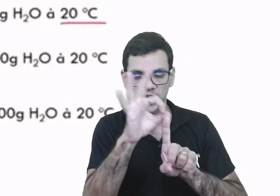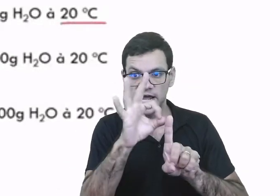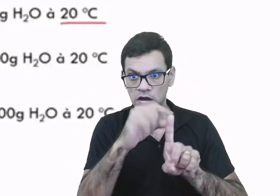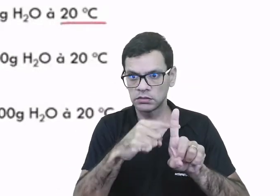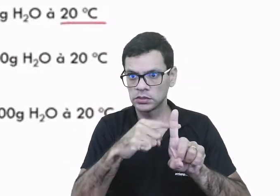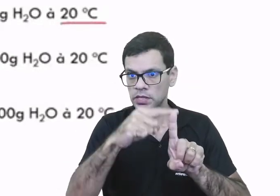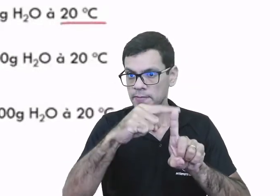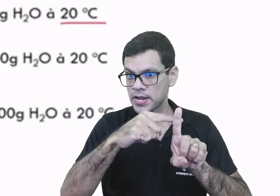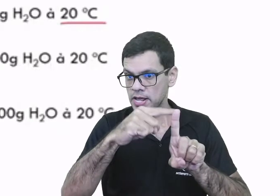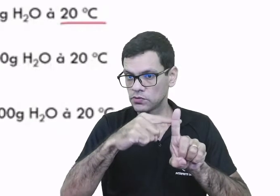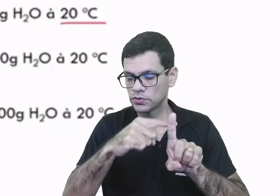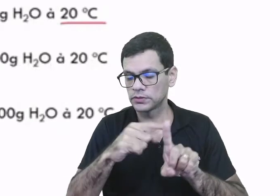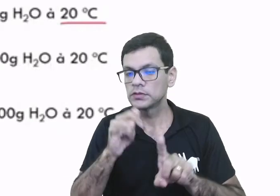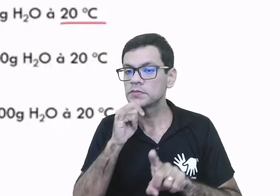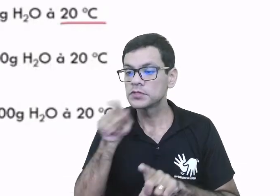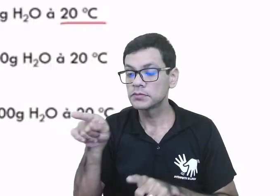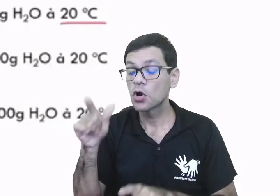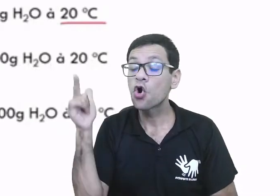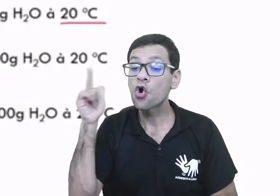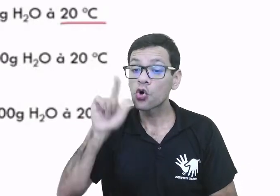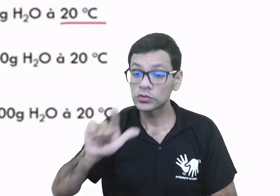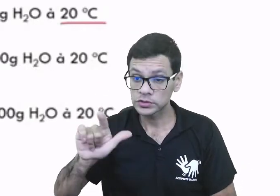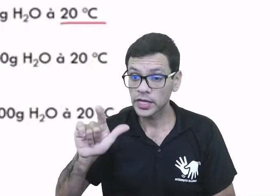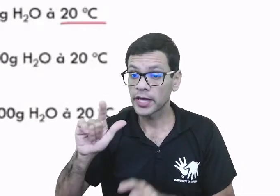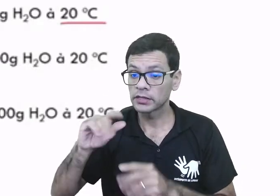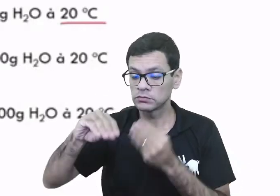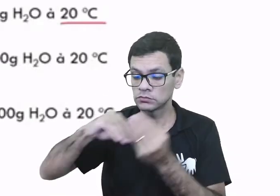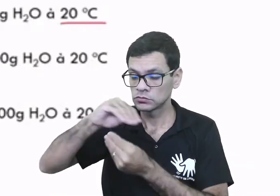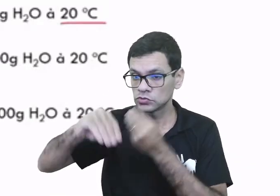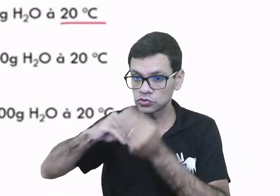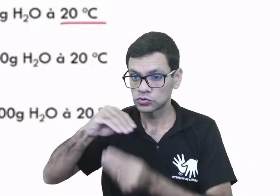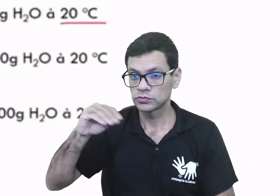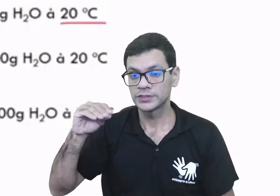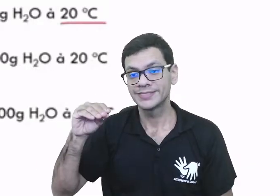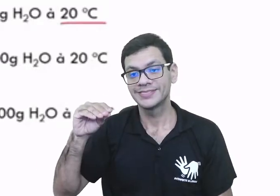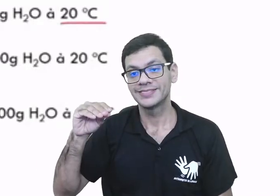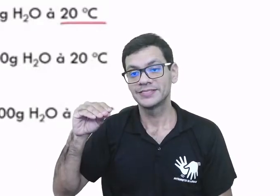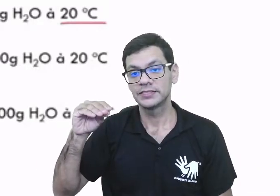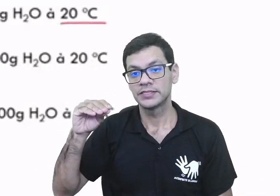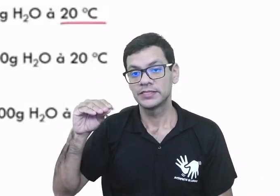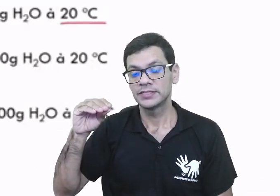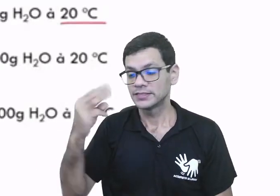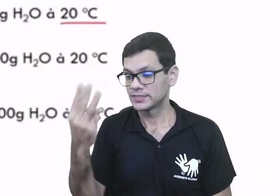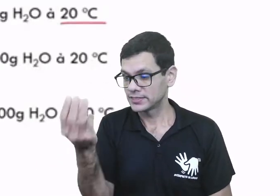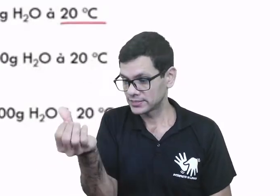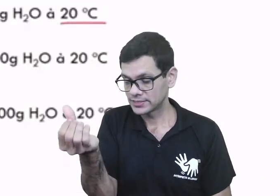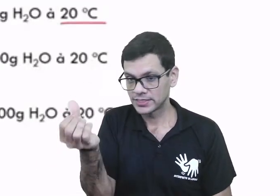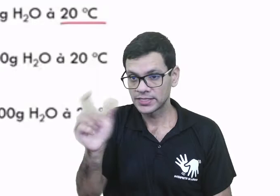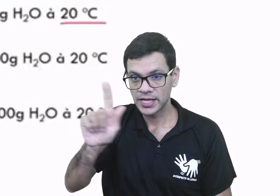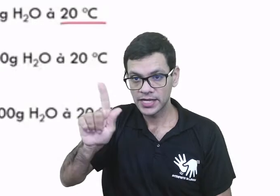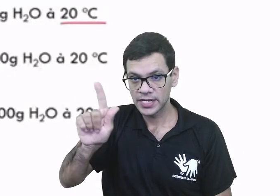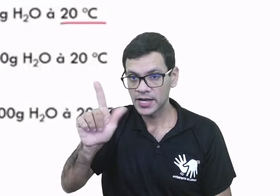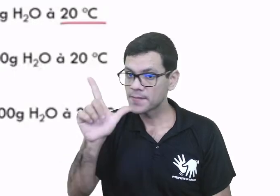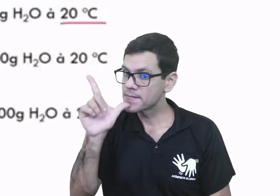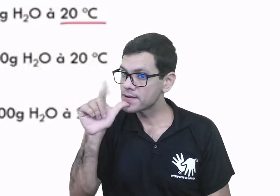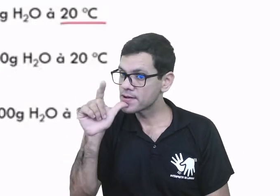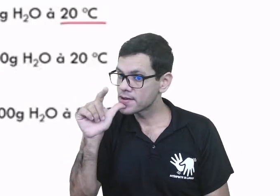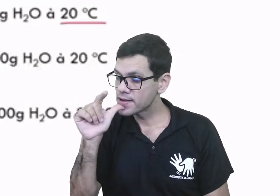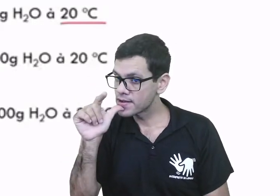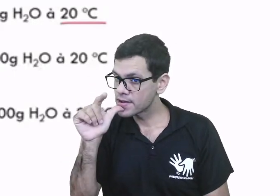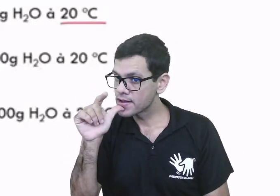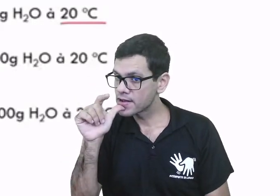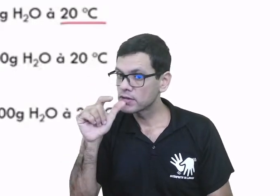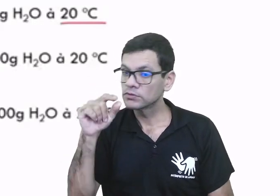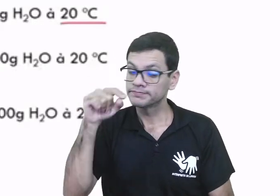consegue solubilizar 36 gramas de sódio em 100 gramas de água quando a temperatura está a 20 graus